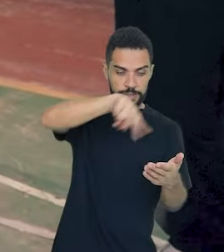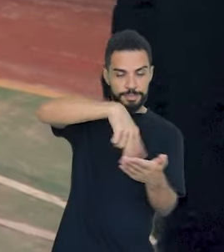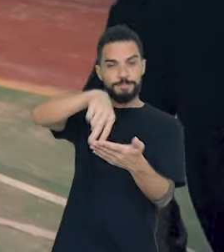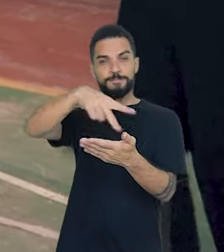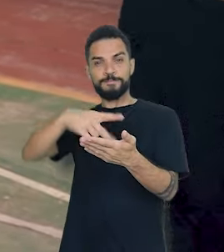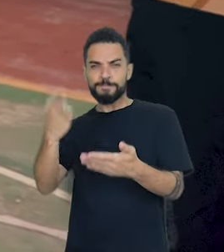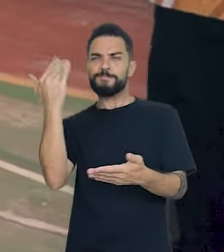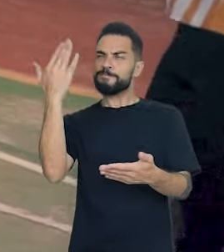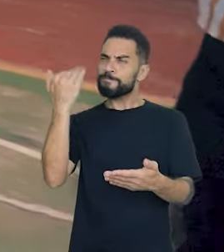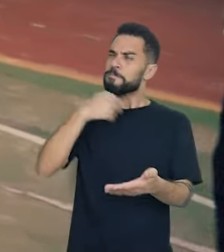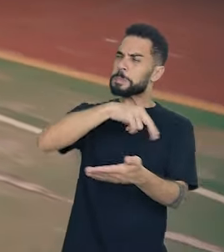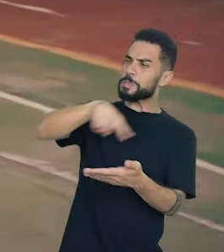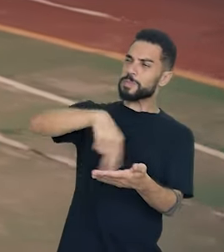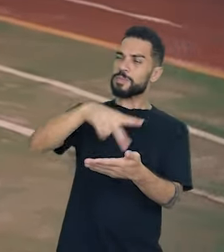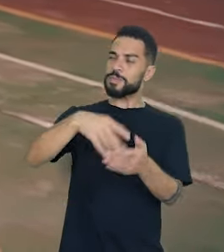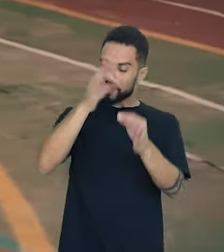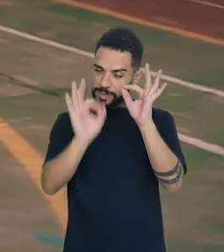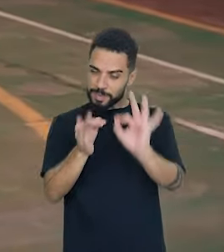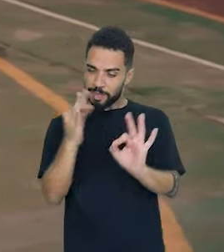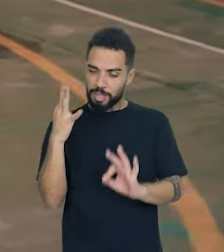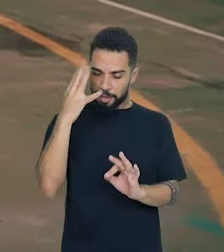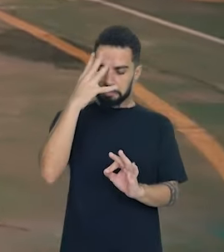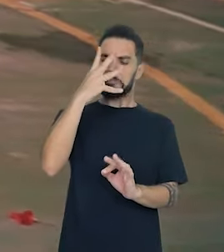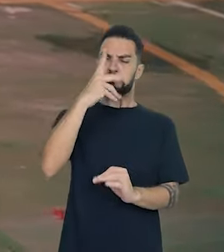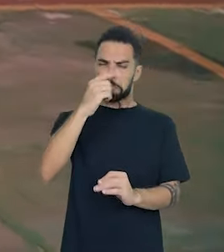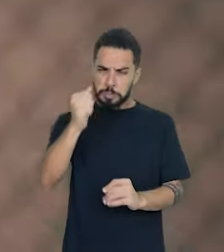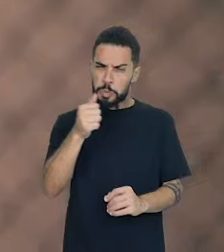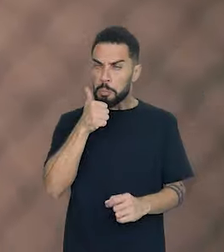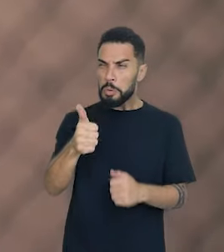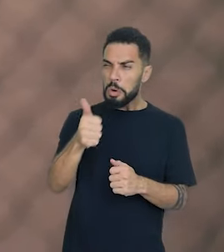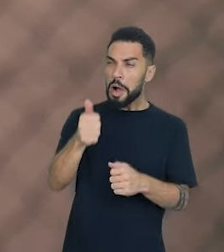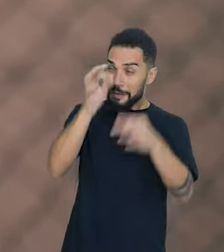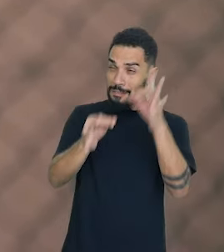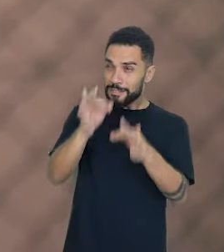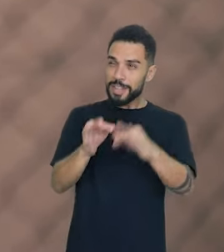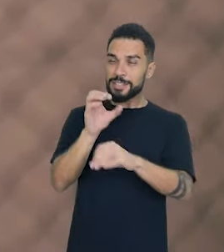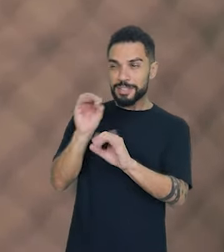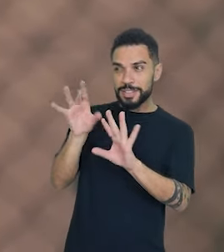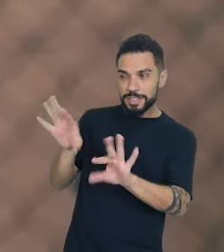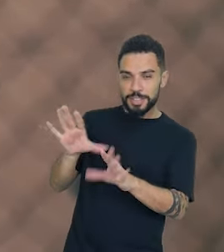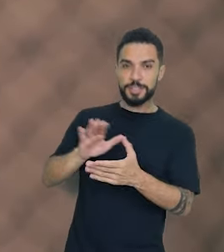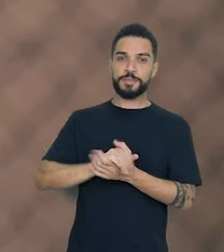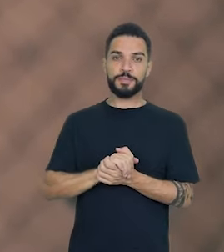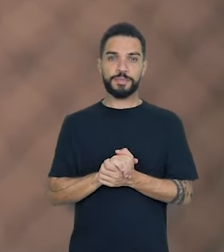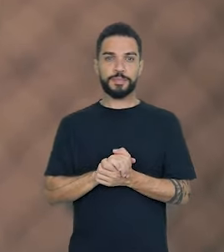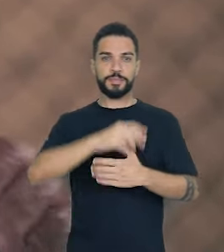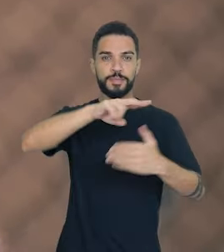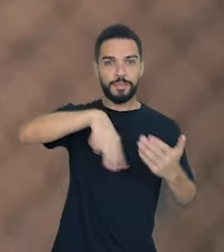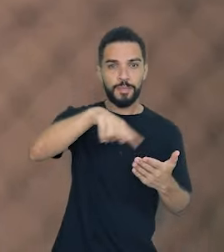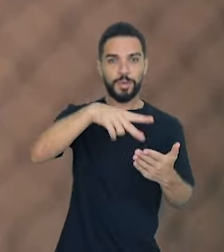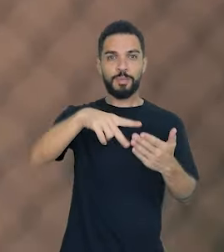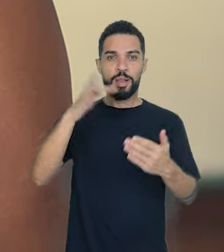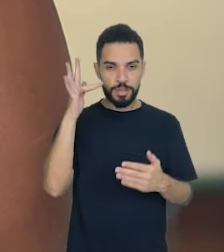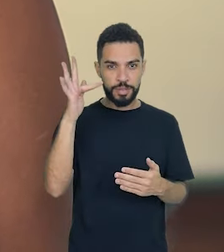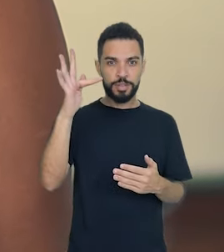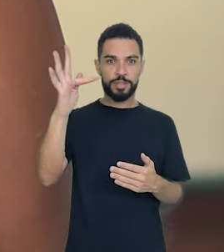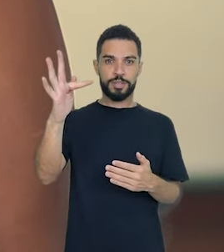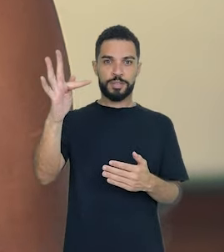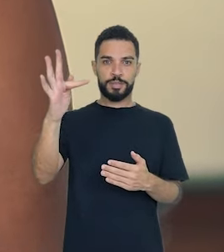Vem. Isso. Tá bonito. Pá. O Bailando Pá. Para o Futuro é o seguinte,